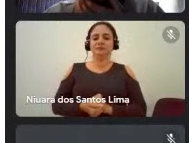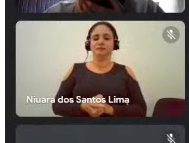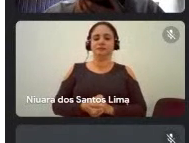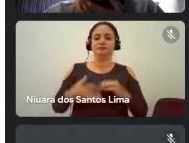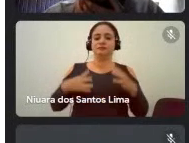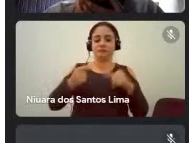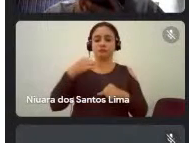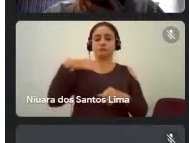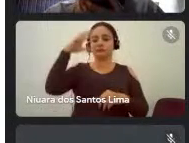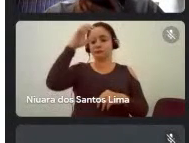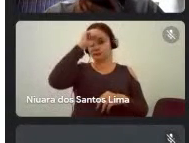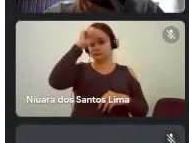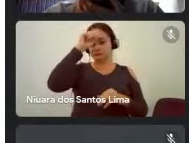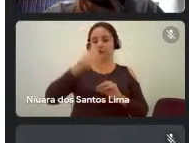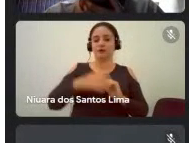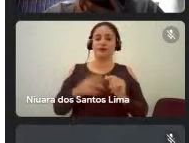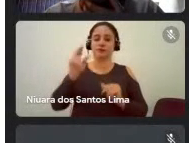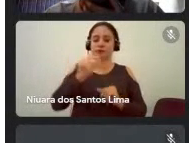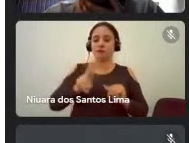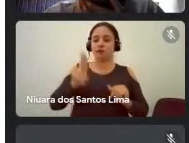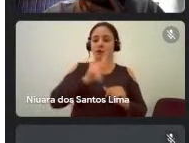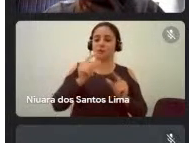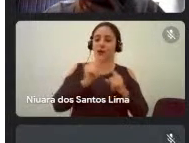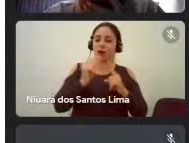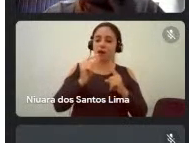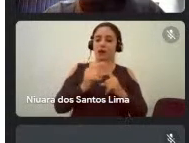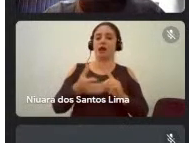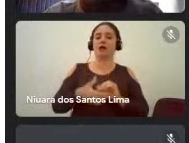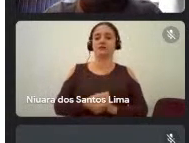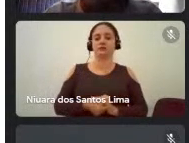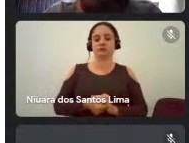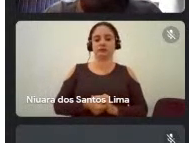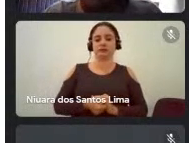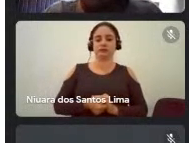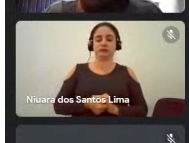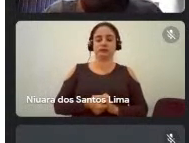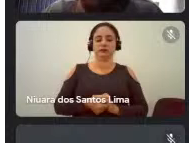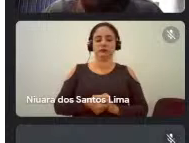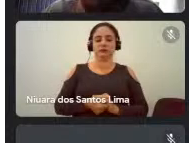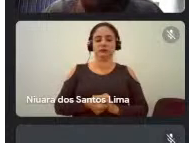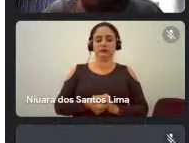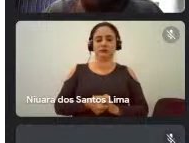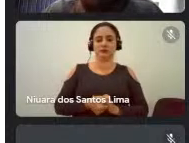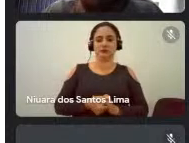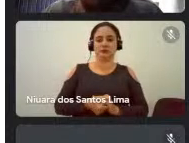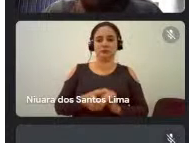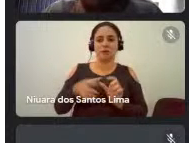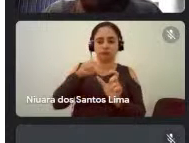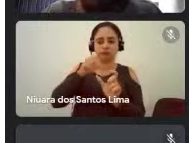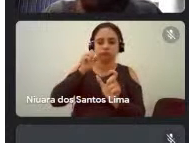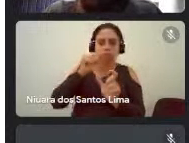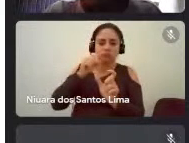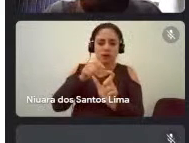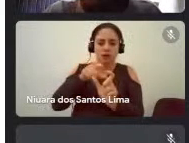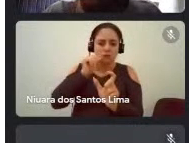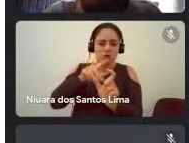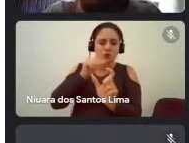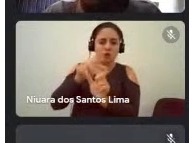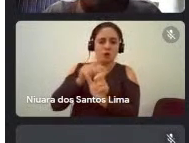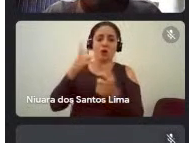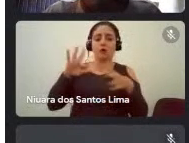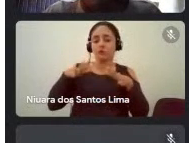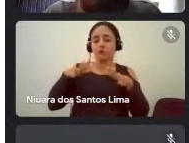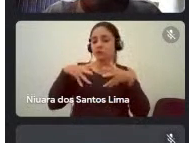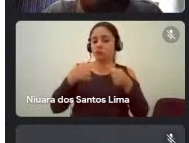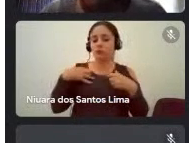que eu aprendi aqui, fazendo listas de palavras, inventariando os fonemas, catalogando o léxico, vendo as formas de uso em contexto